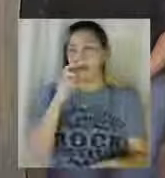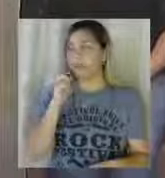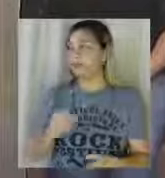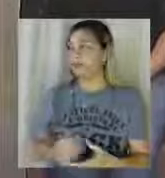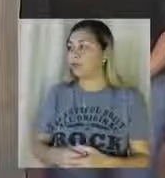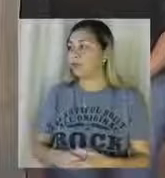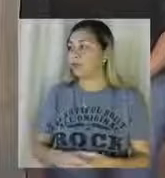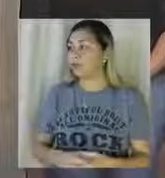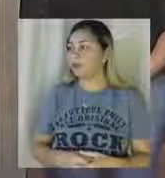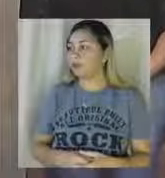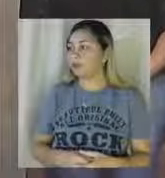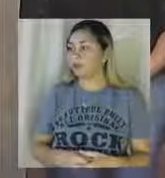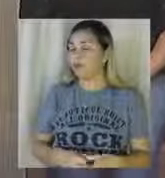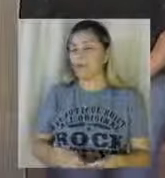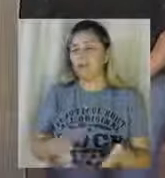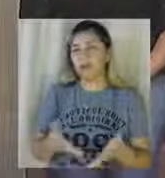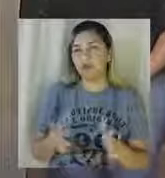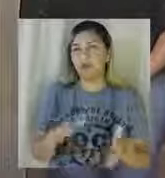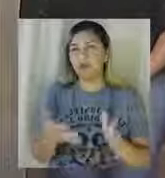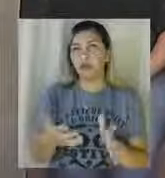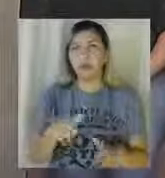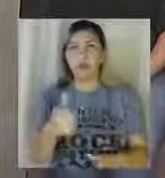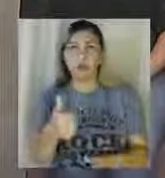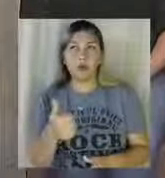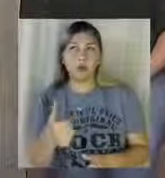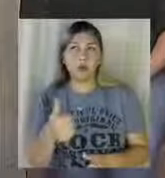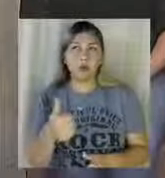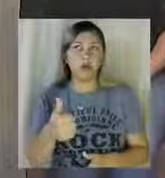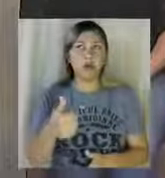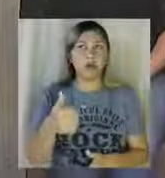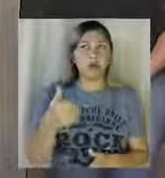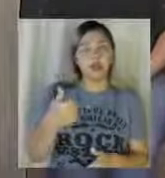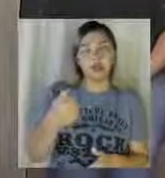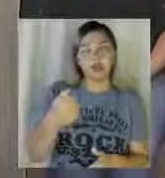Mais ou menos na idade de 11, 12 anos,